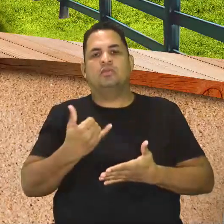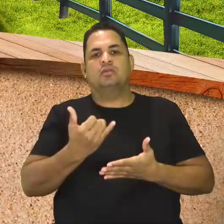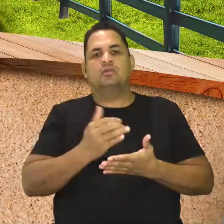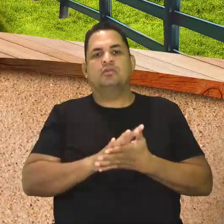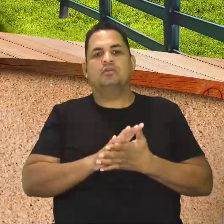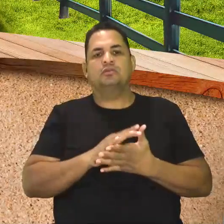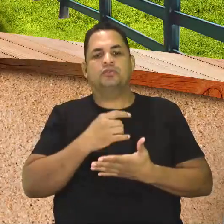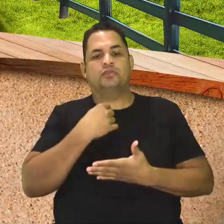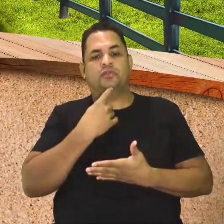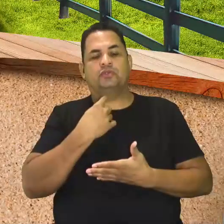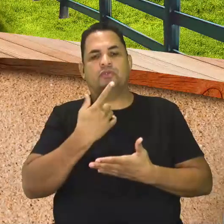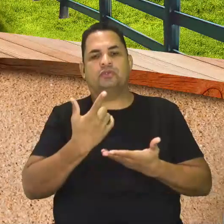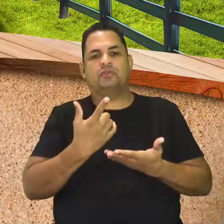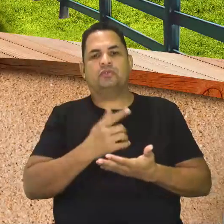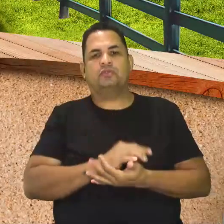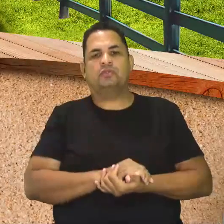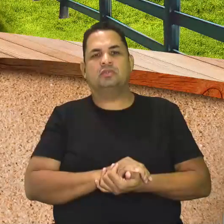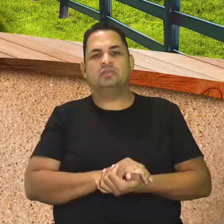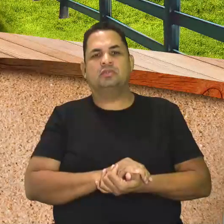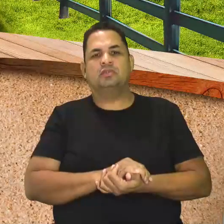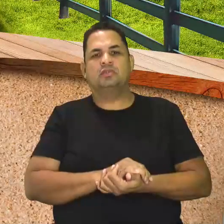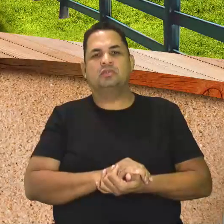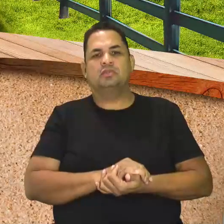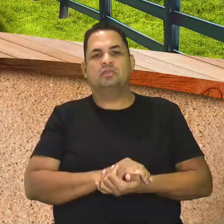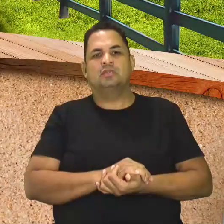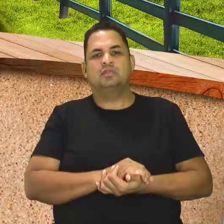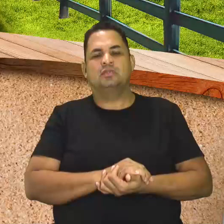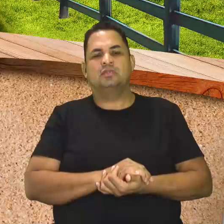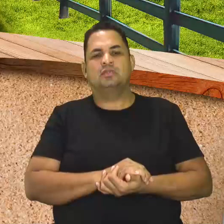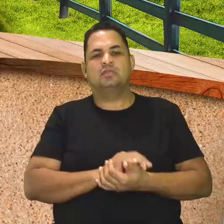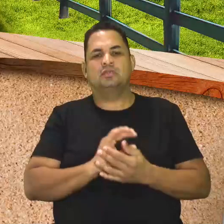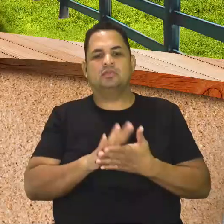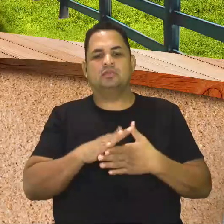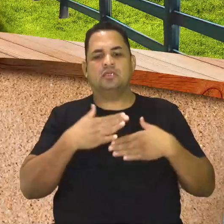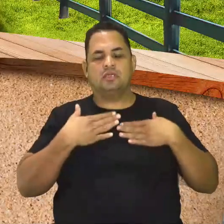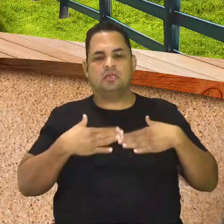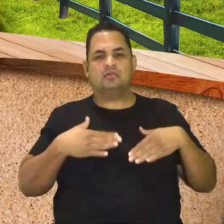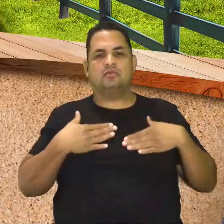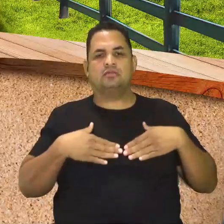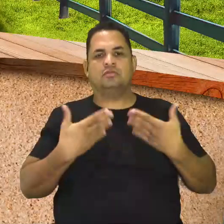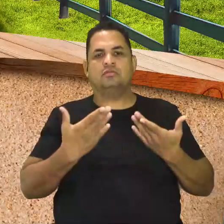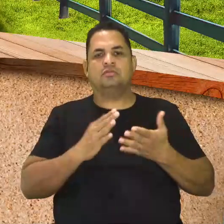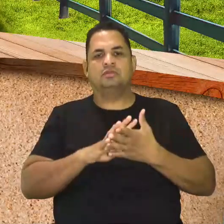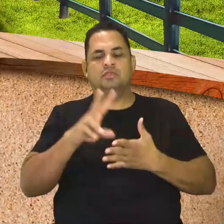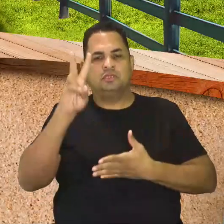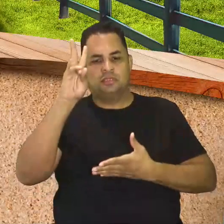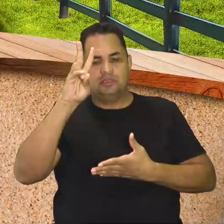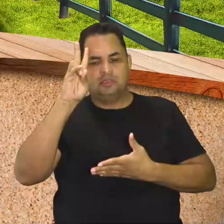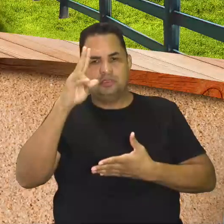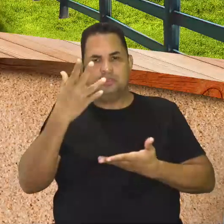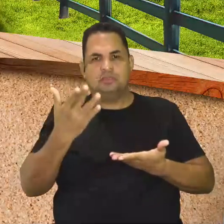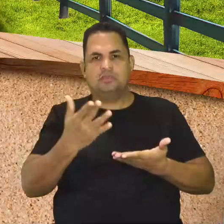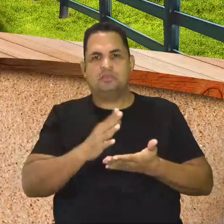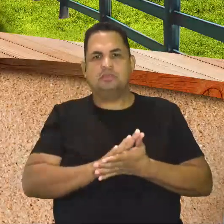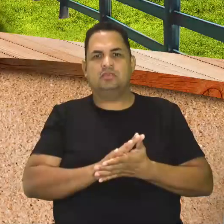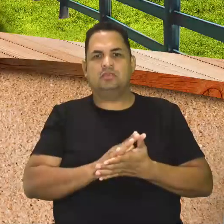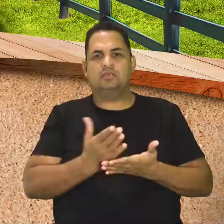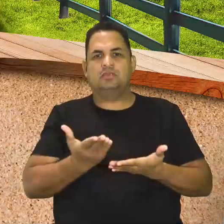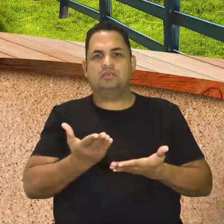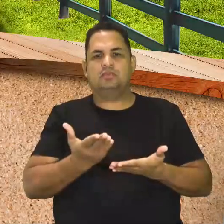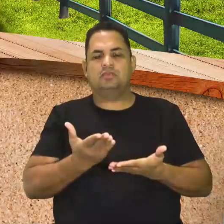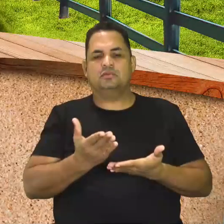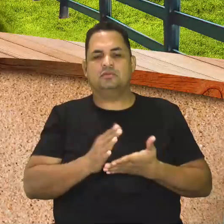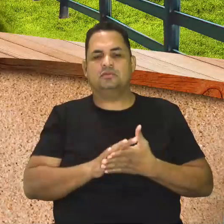tirar as dúvidas. E para isso, para acalmá-los, sempre lembrando para vocês, vou deixar aqui